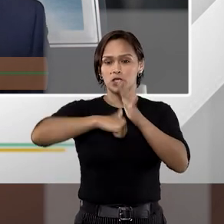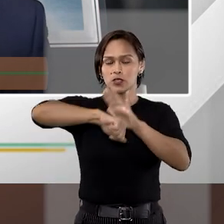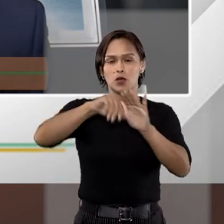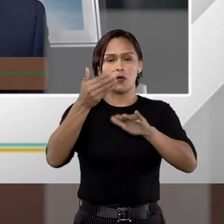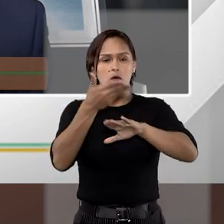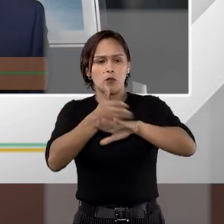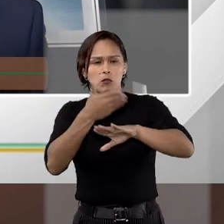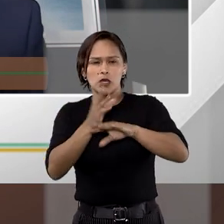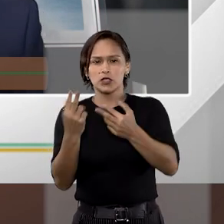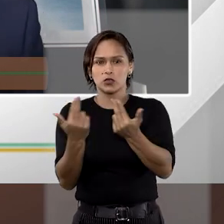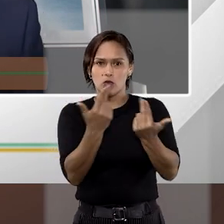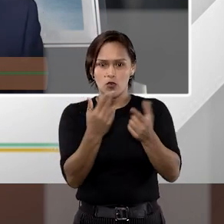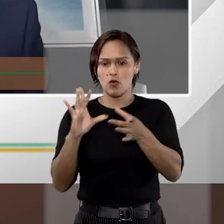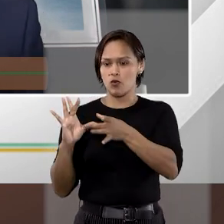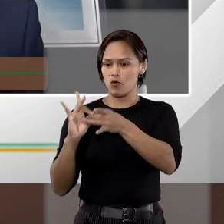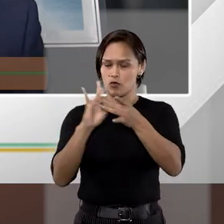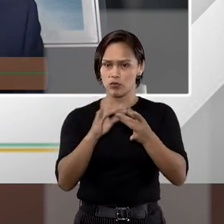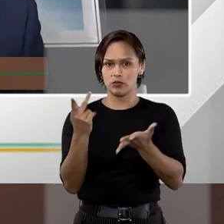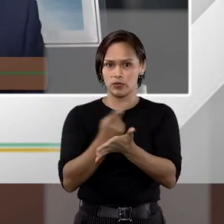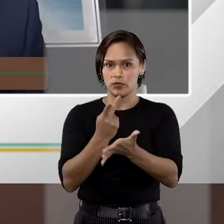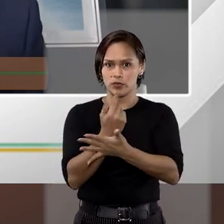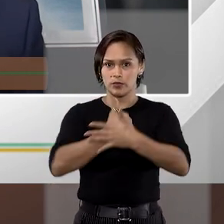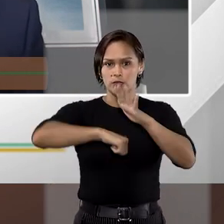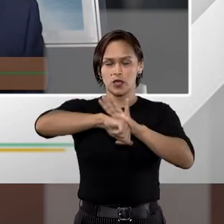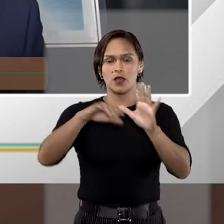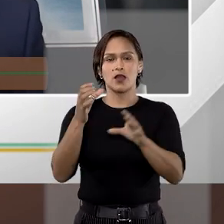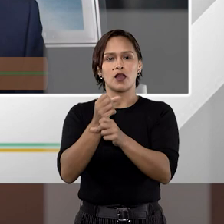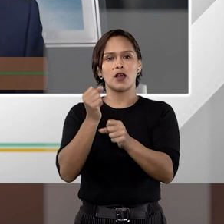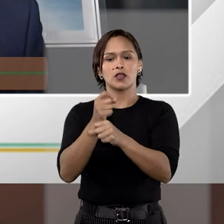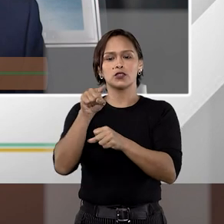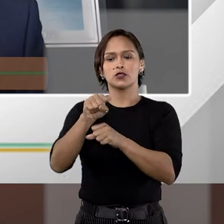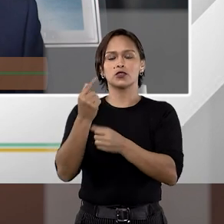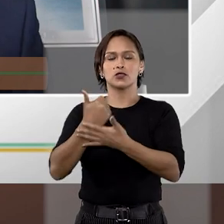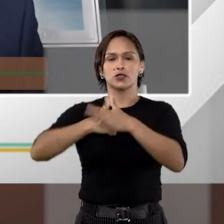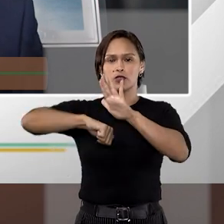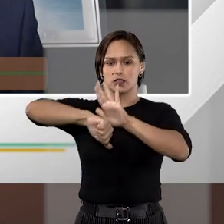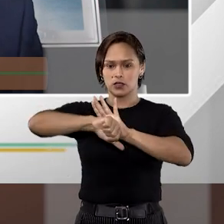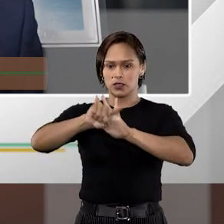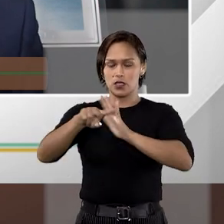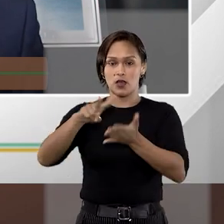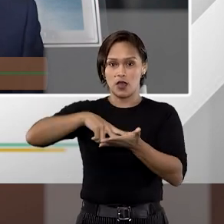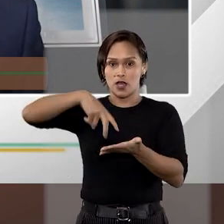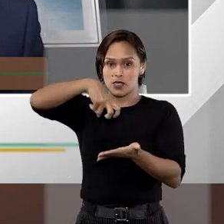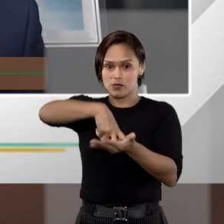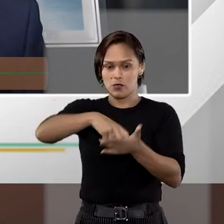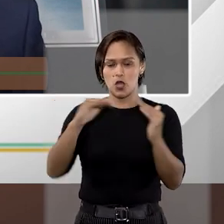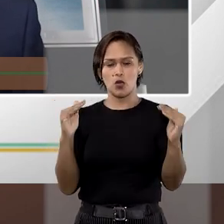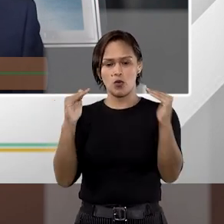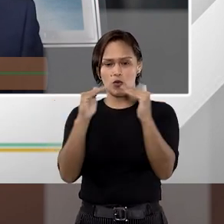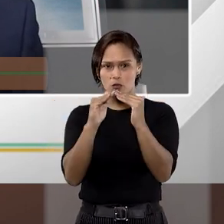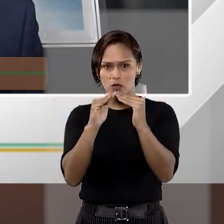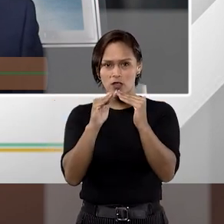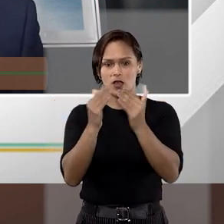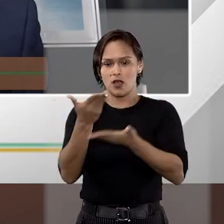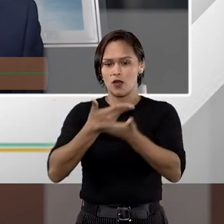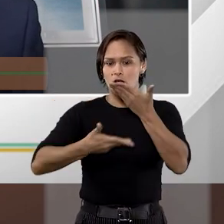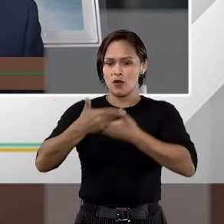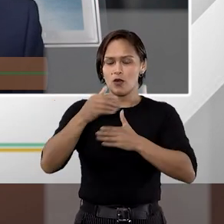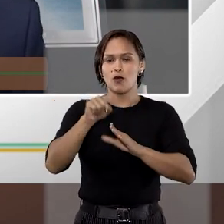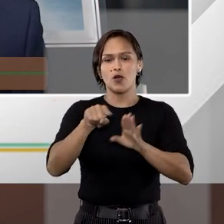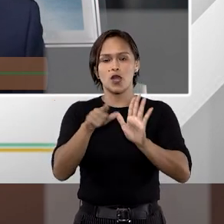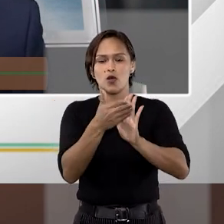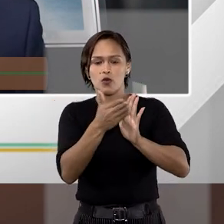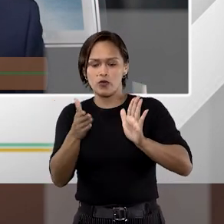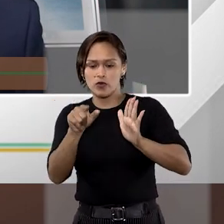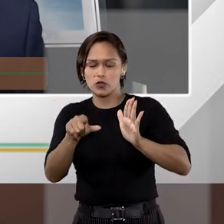todos foram praticados no mesmo contexto delituoso a soma desses das penas cominadas a esses crimes ou é